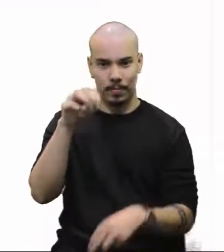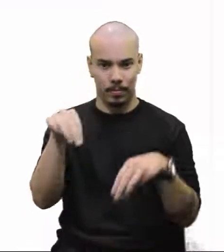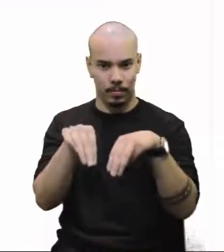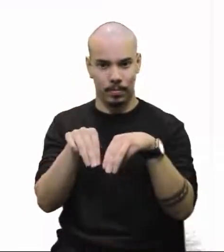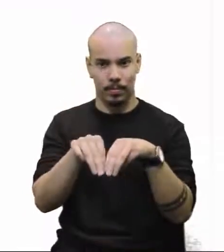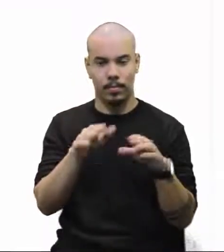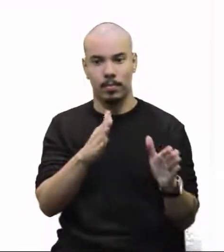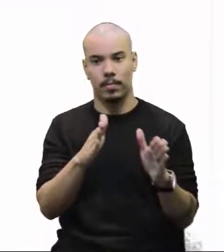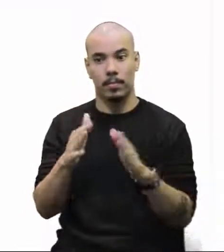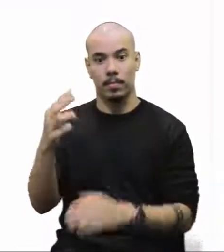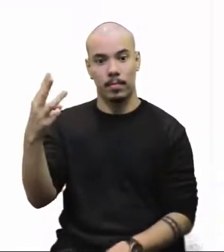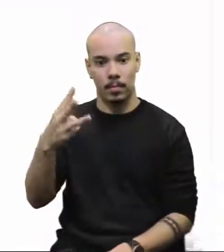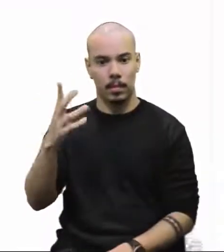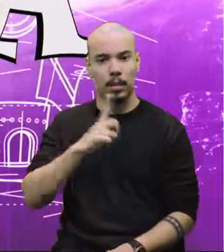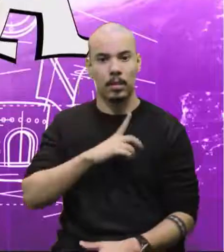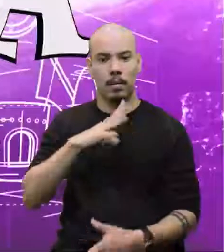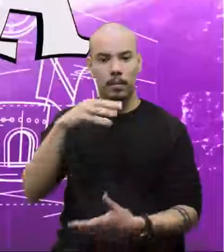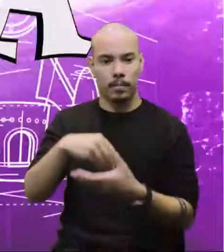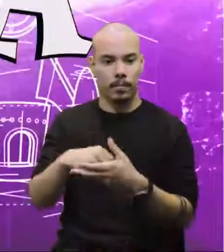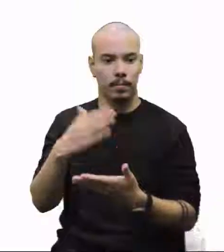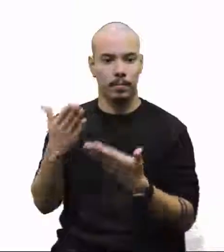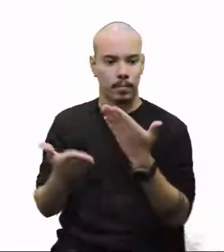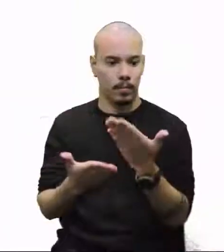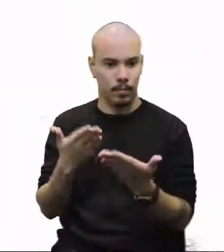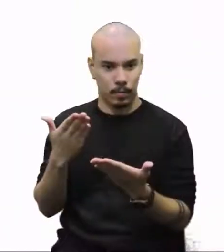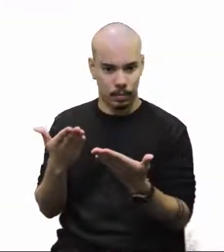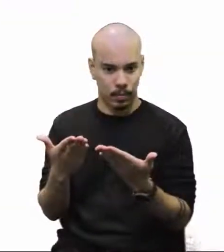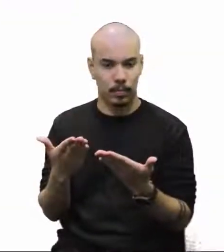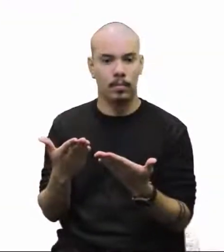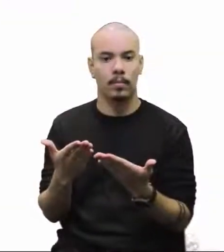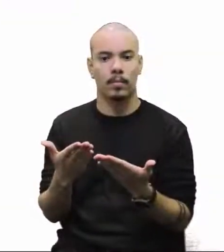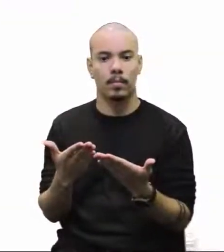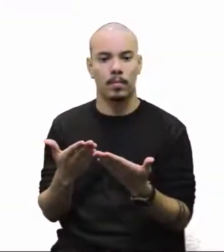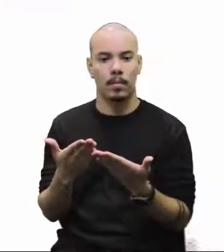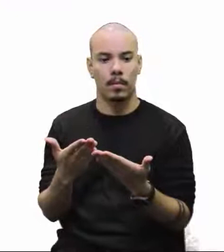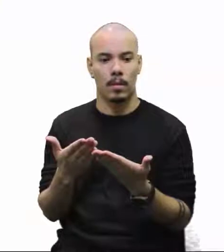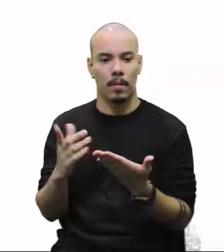parte 3. Aplicações. Opa, voltando aqui.